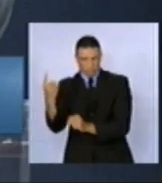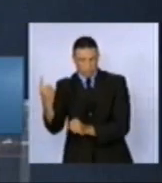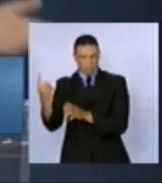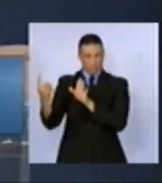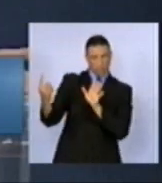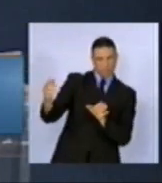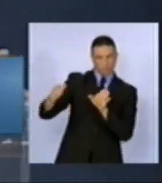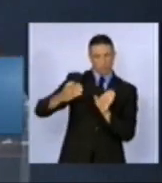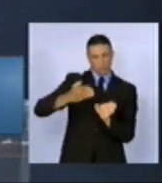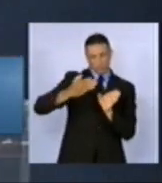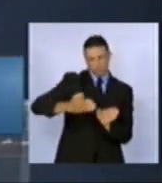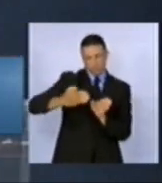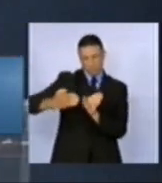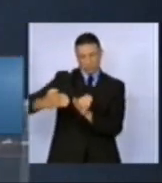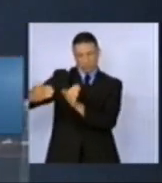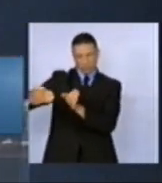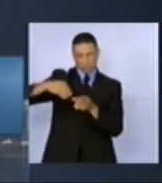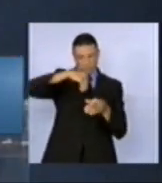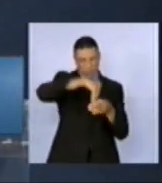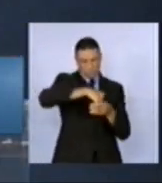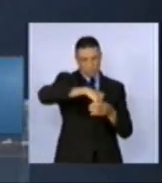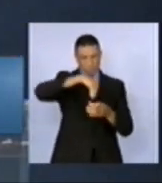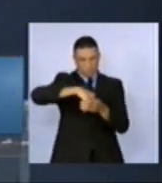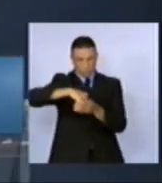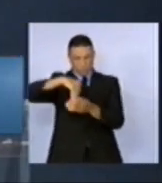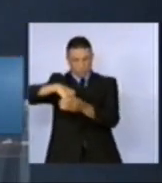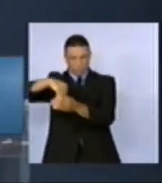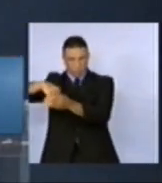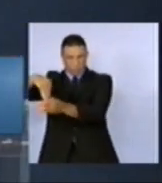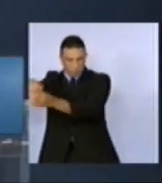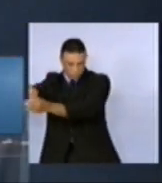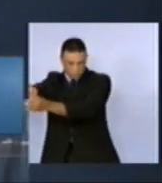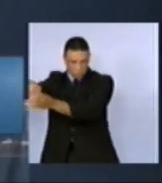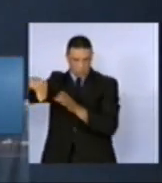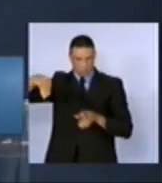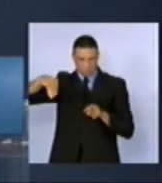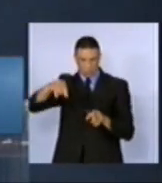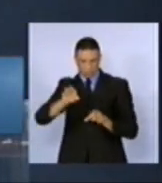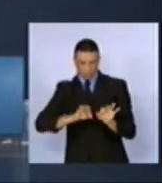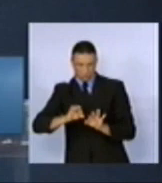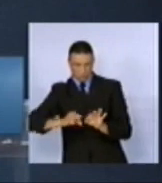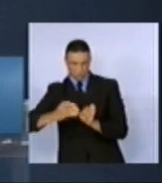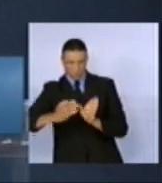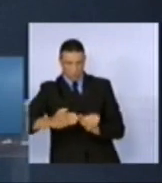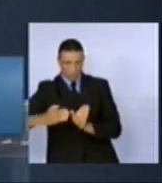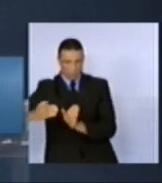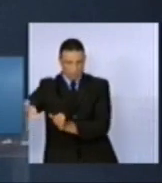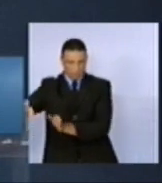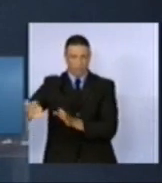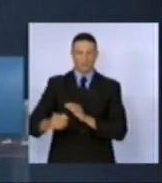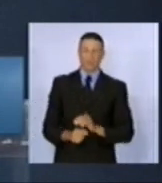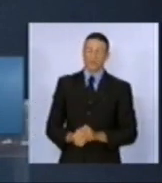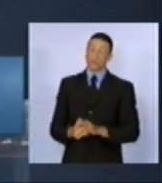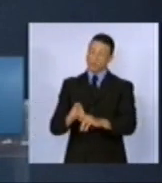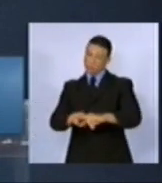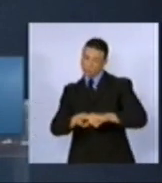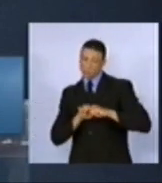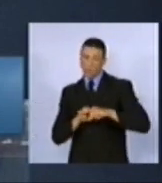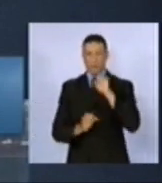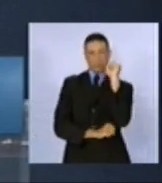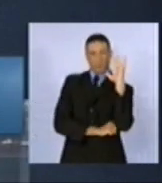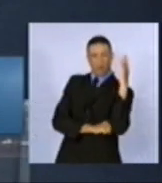qu CCO socas que é o frase que eles usam para rebrotes por isso é carnabal é